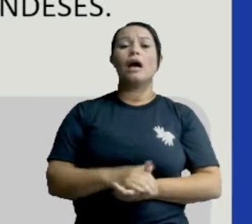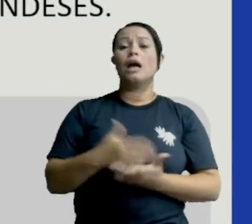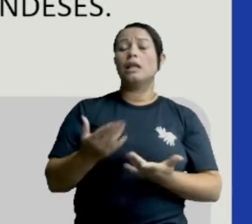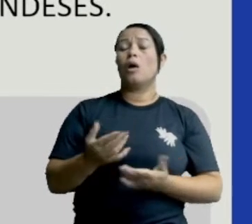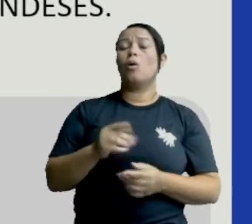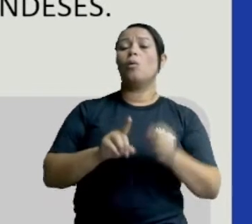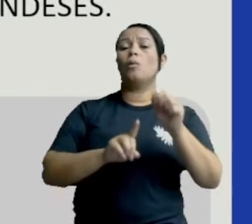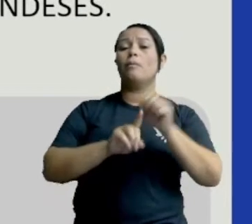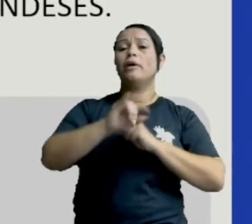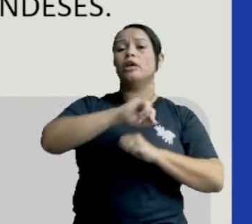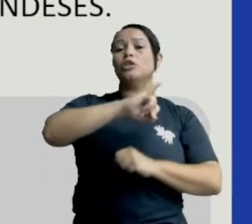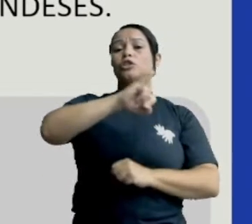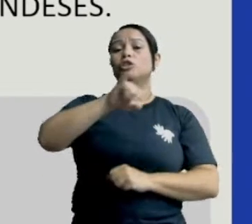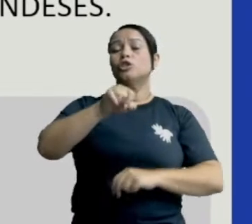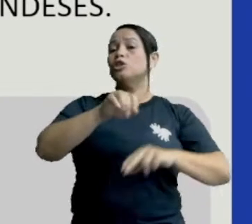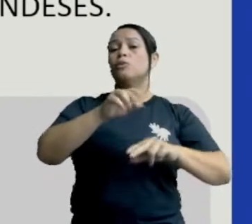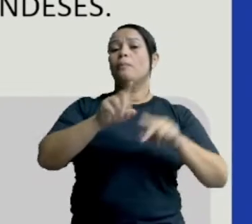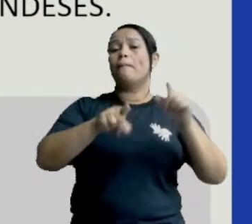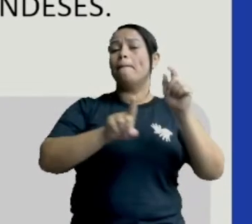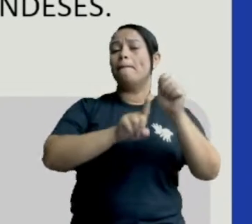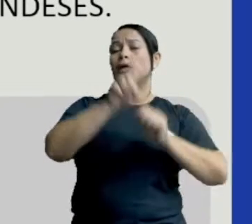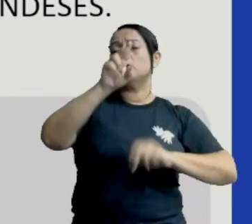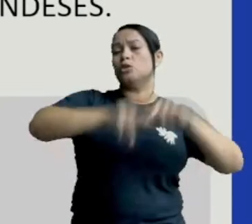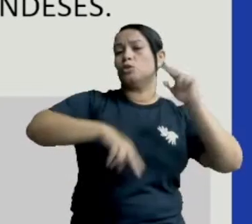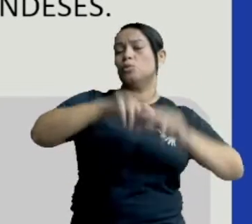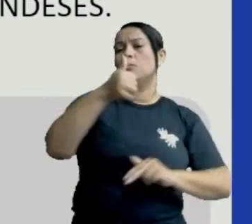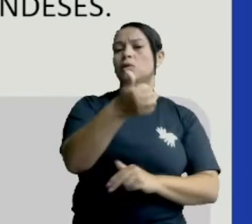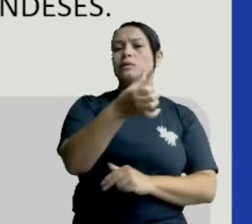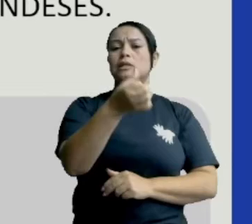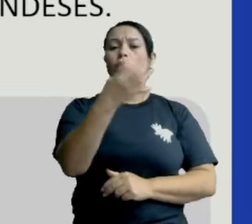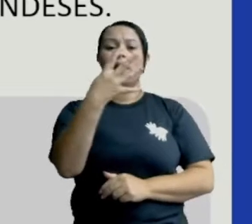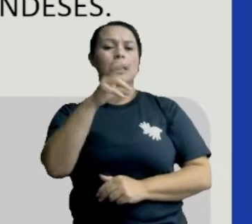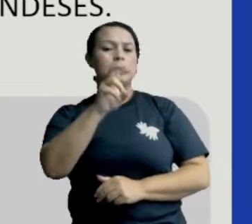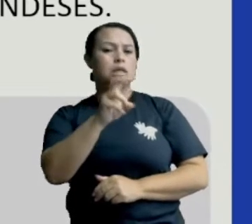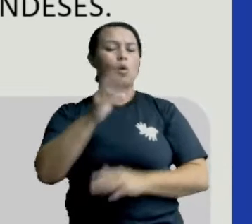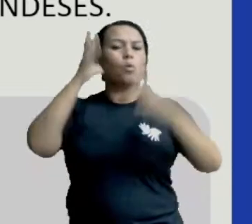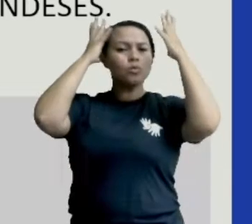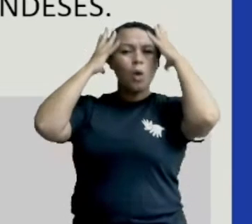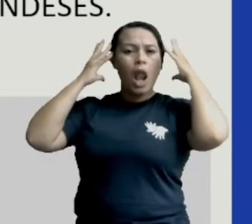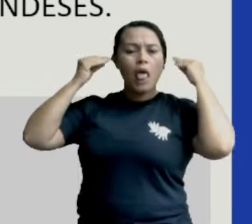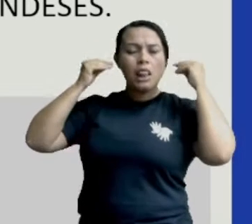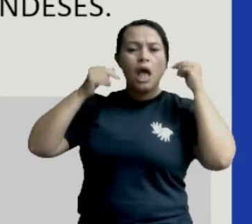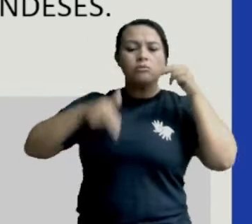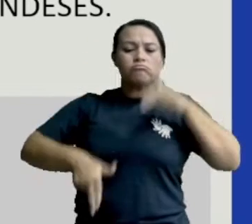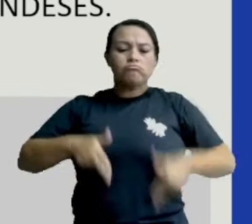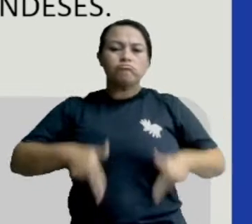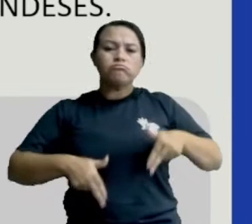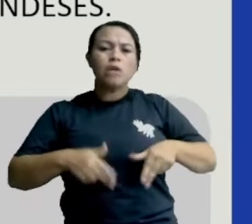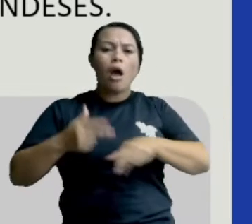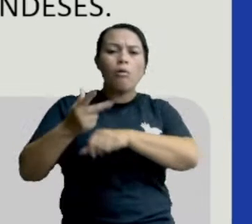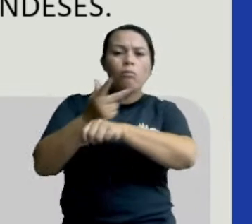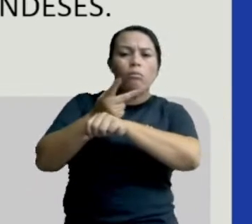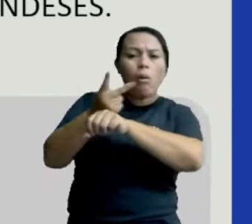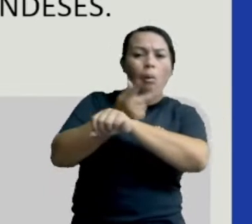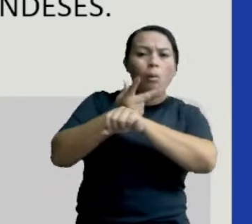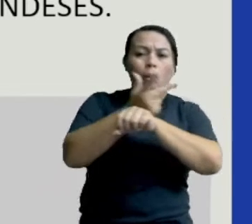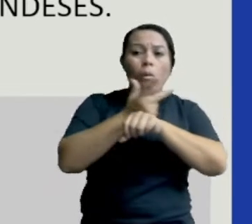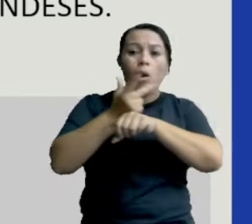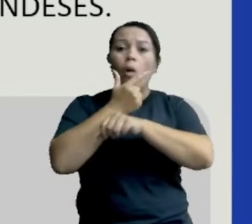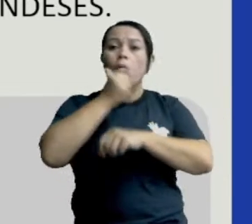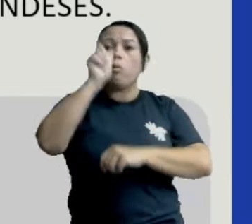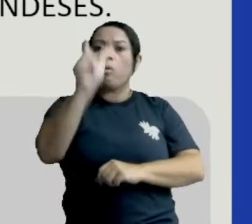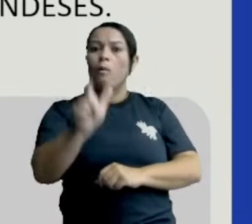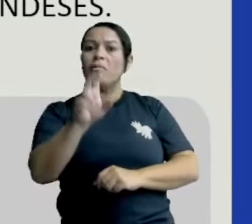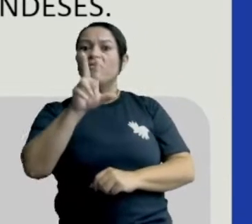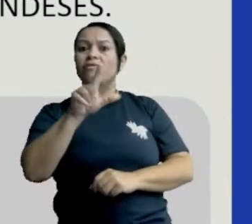Em junho de 1645, os holandeses armaram-se e saíram em perseguição a João Fernandes